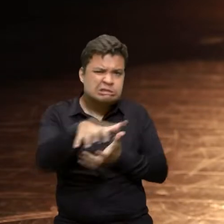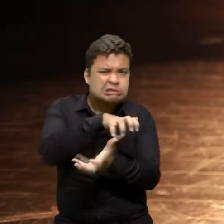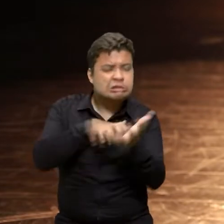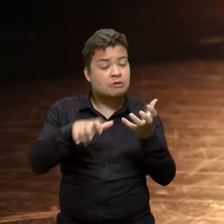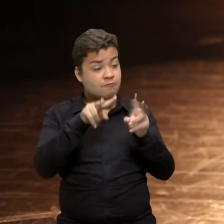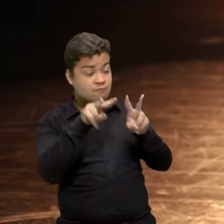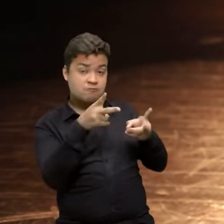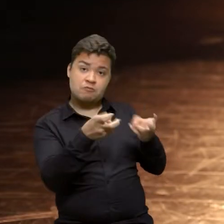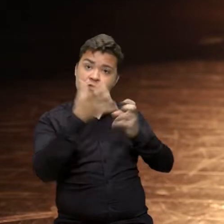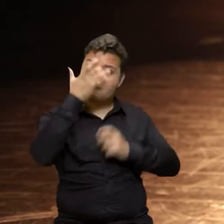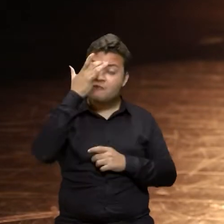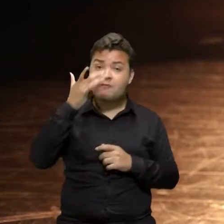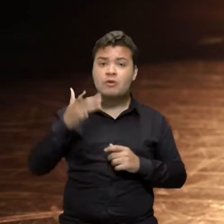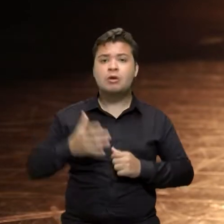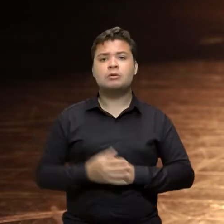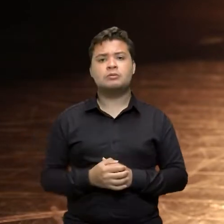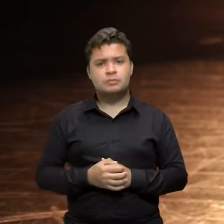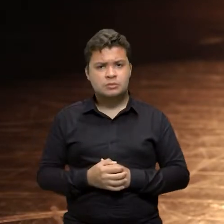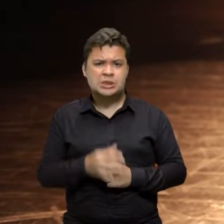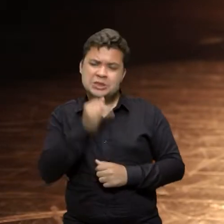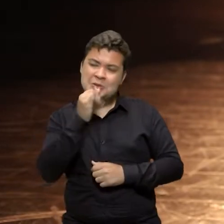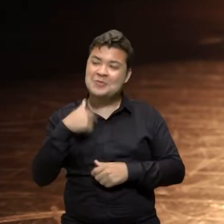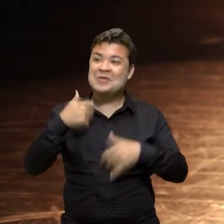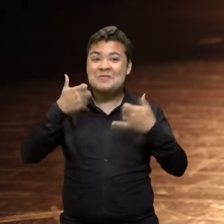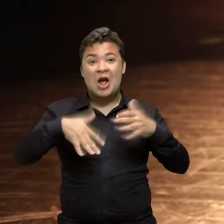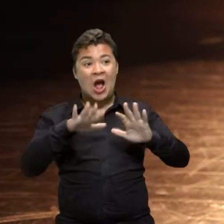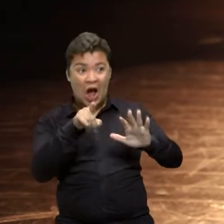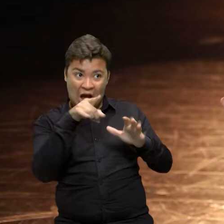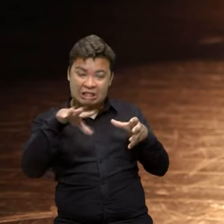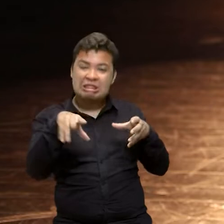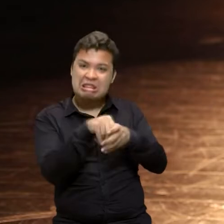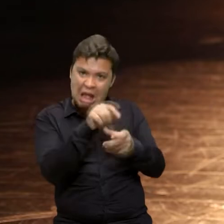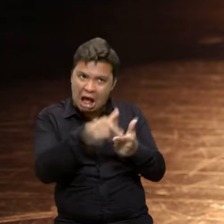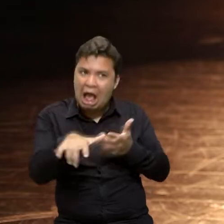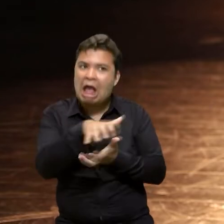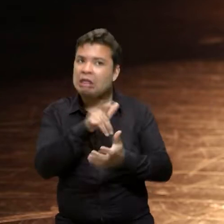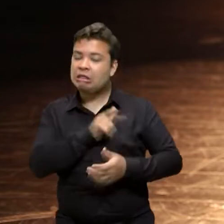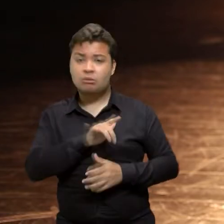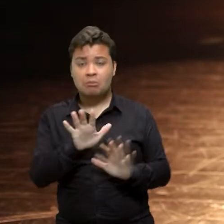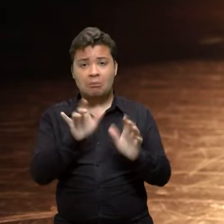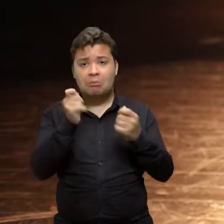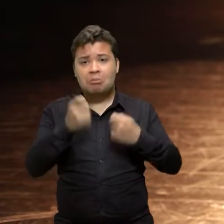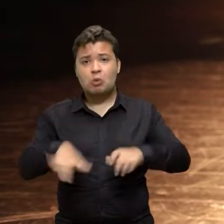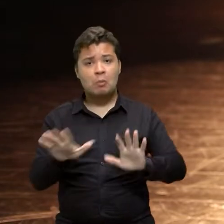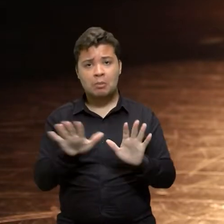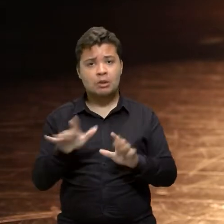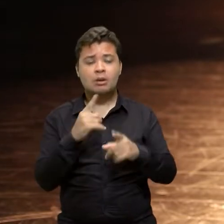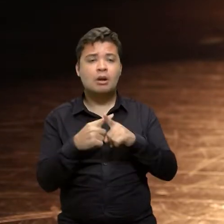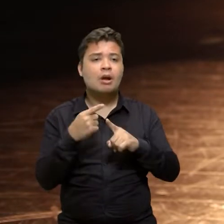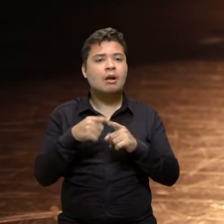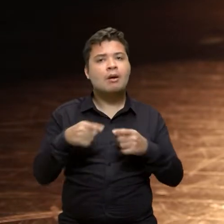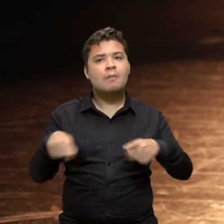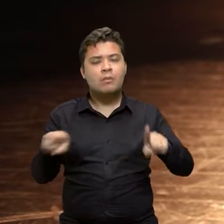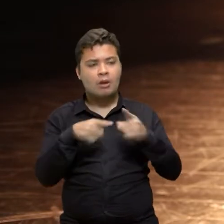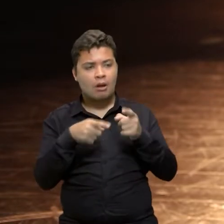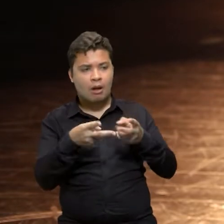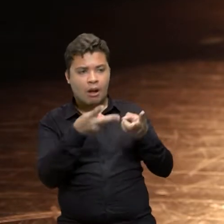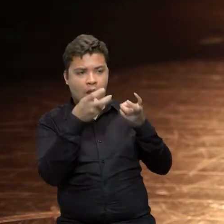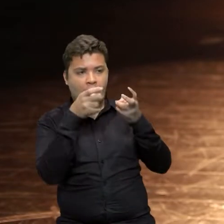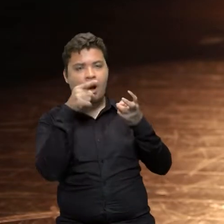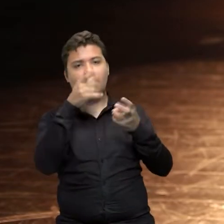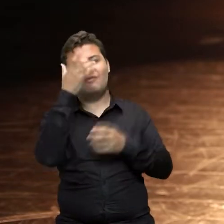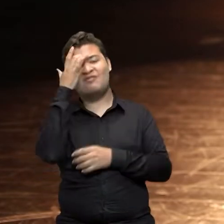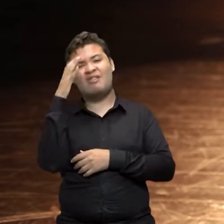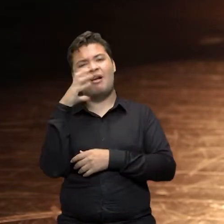marca bastante evidente, né? Que é aquela coisa, ninguém precisa contar pra gente que a transgressão tá lá. É só escutar o